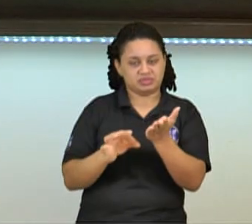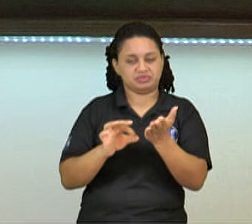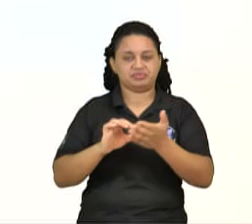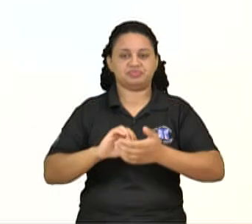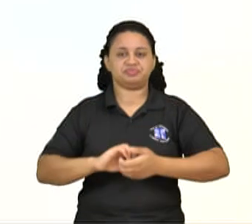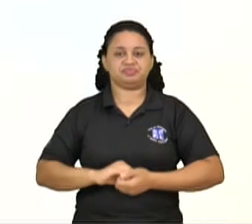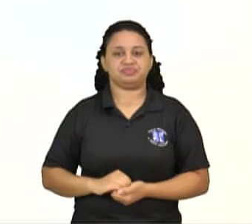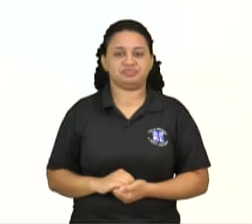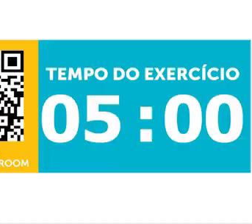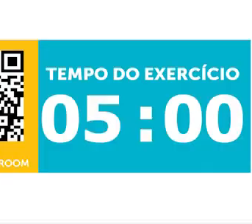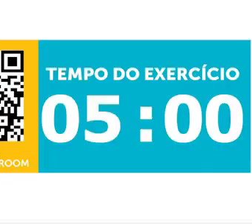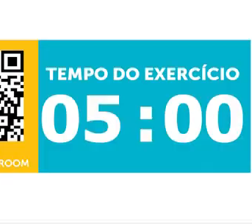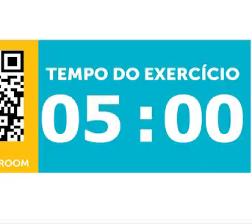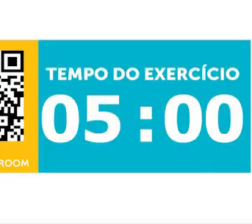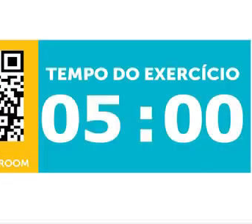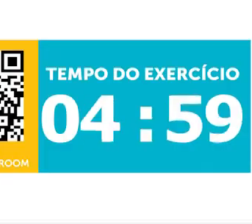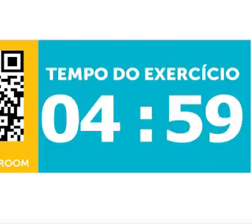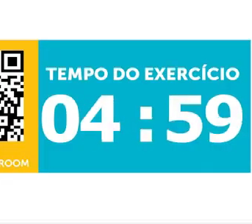resposta correta.